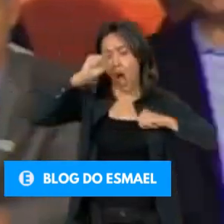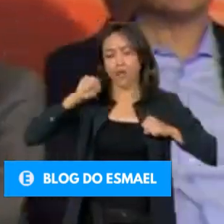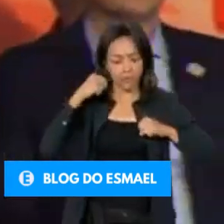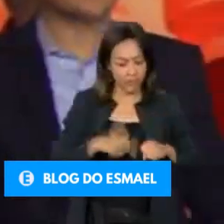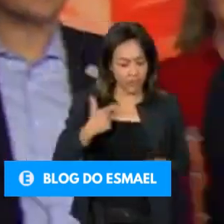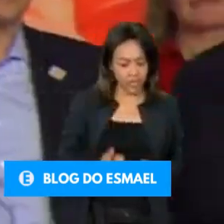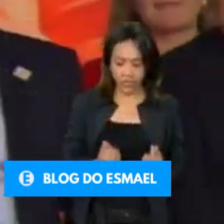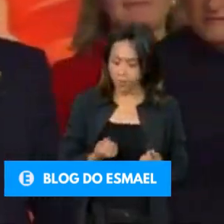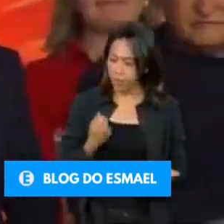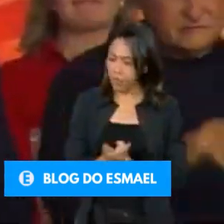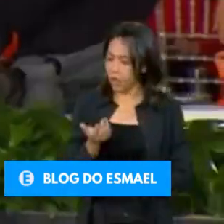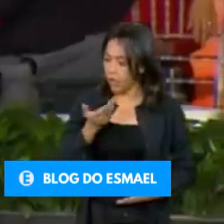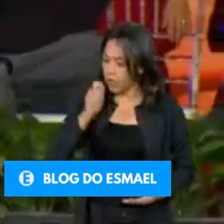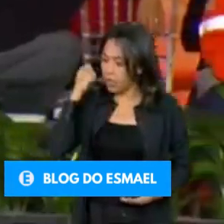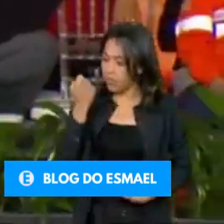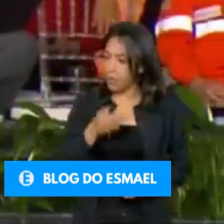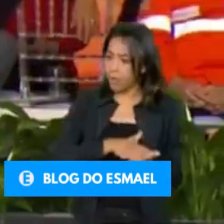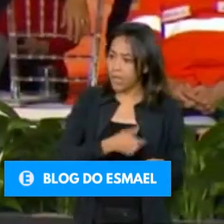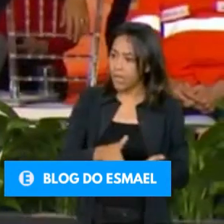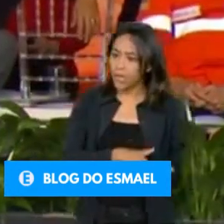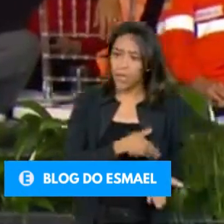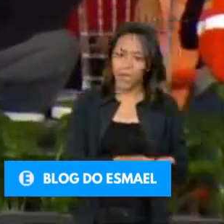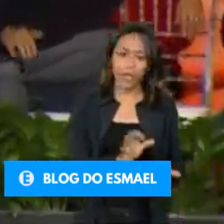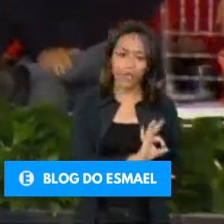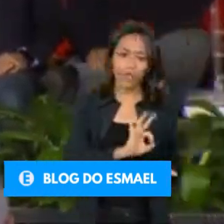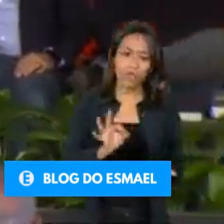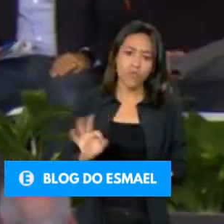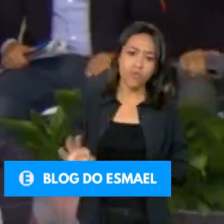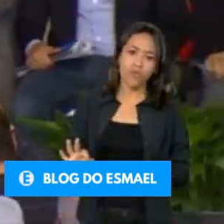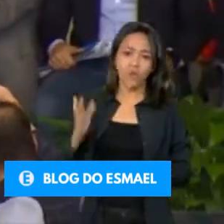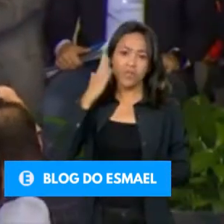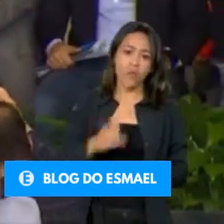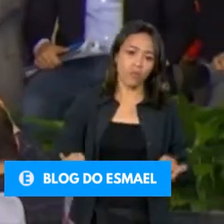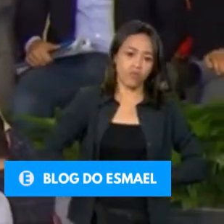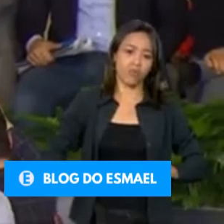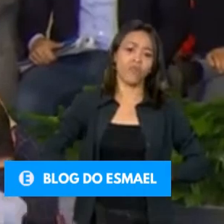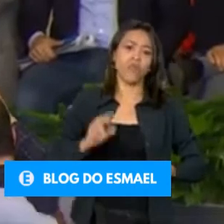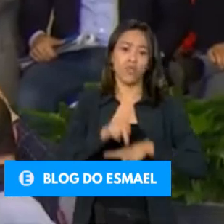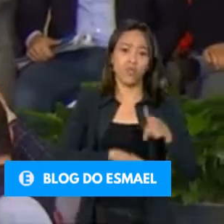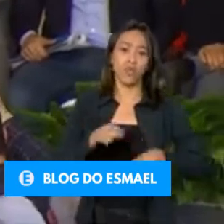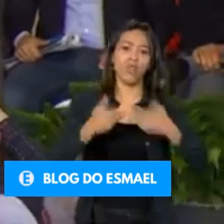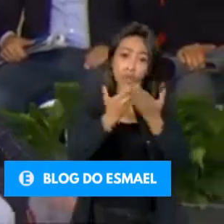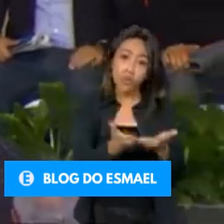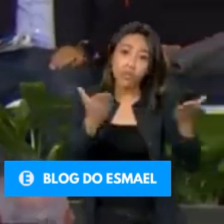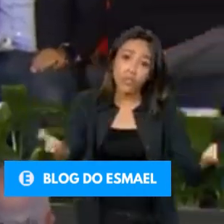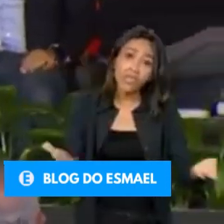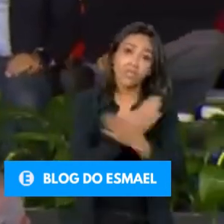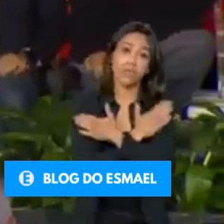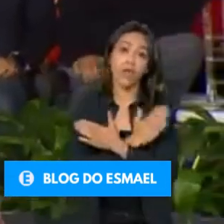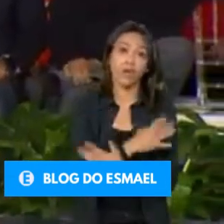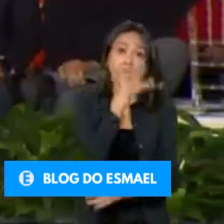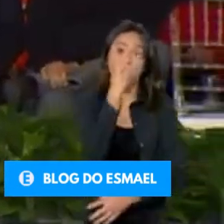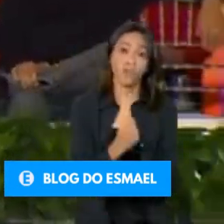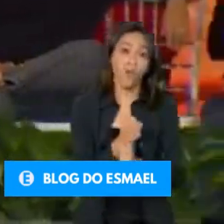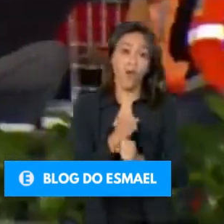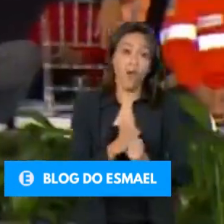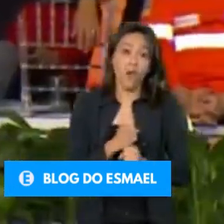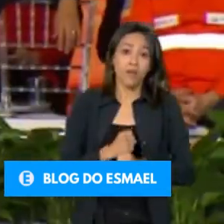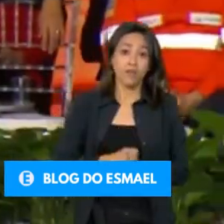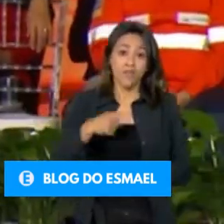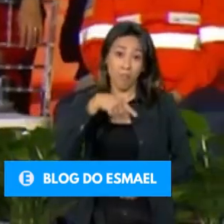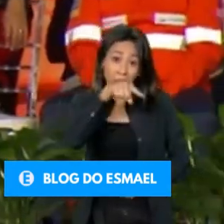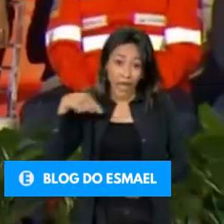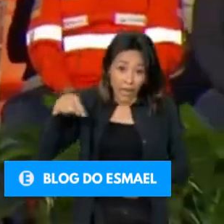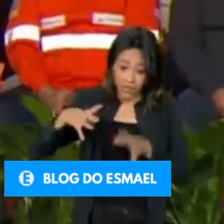não ter dinheiro para comprar a manteiga. Ele sabe o que é o sofrimento do povo. Então vocês ficarem desempregados 4 anos, para ele não interessa